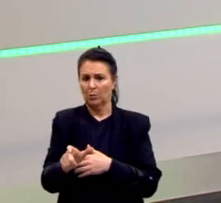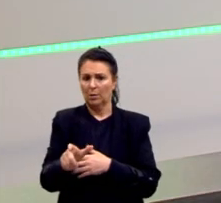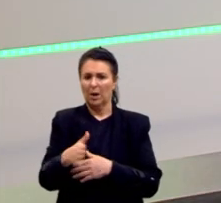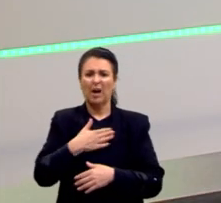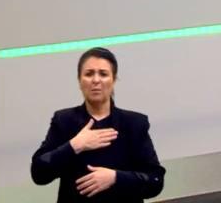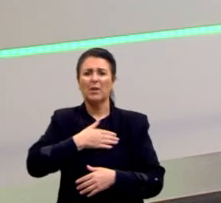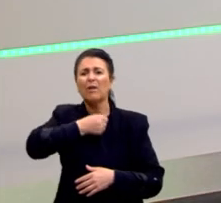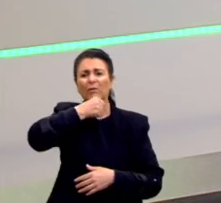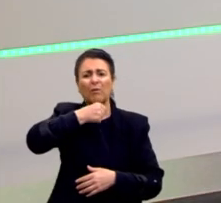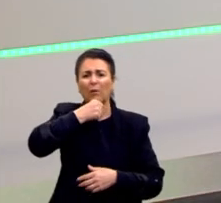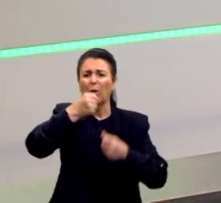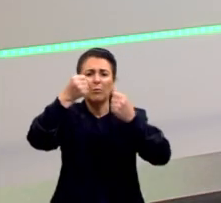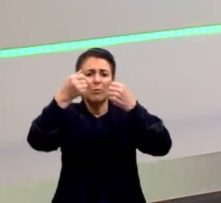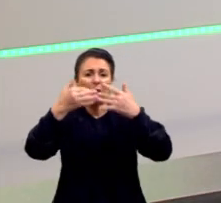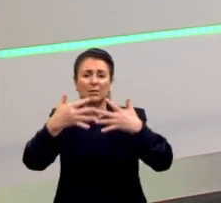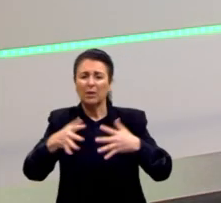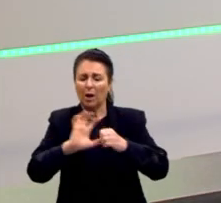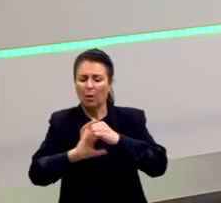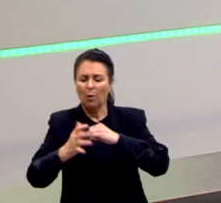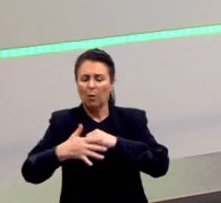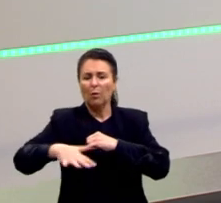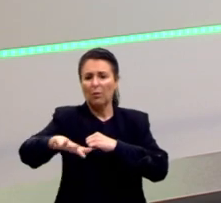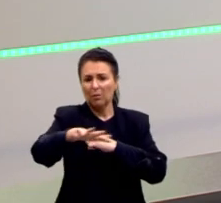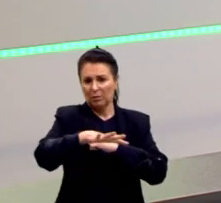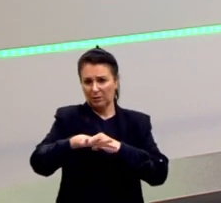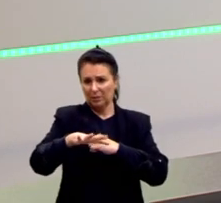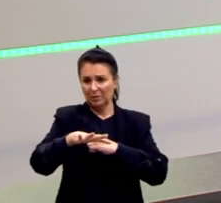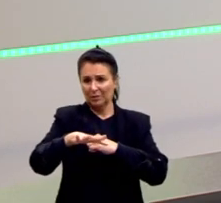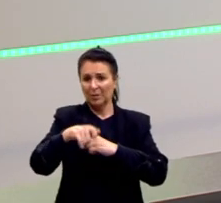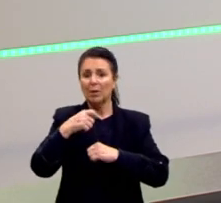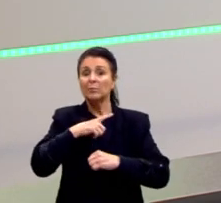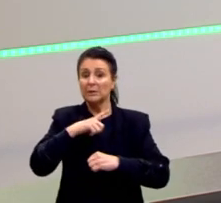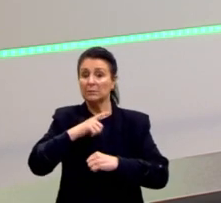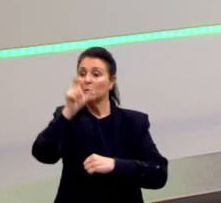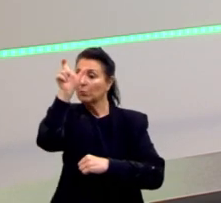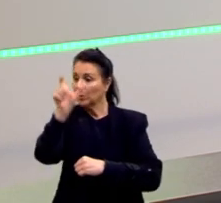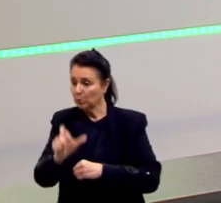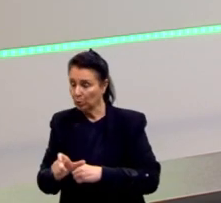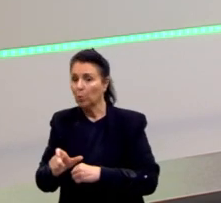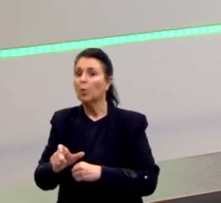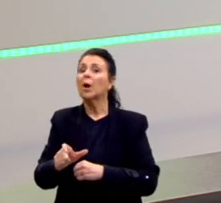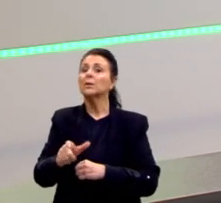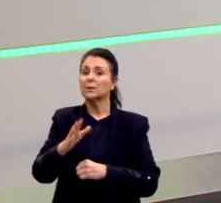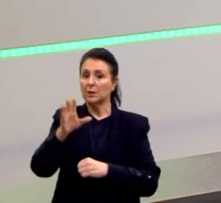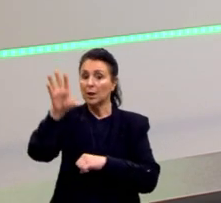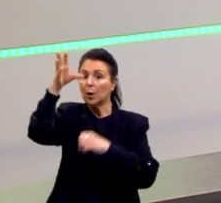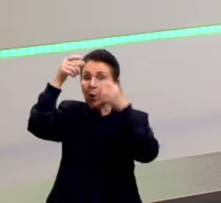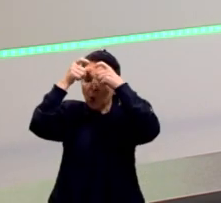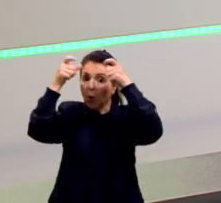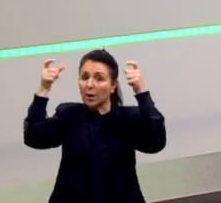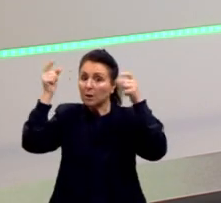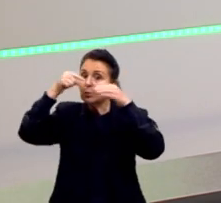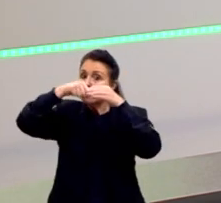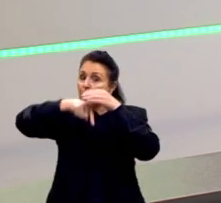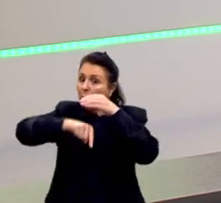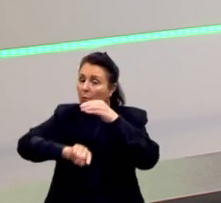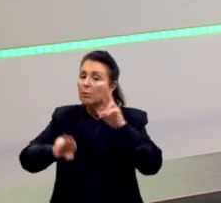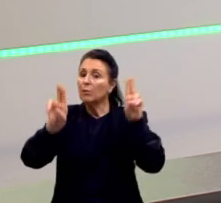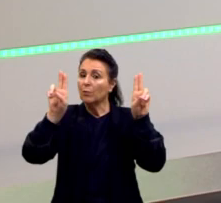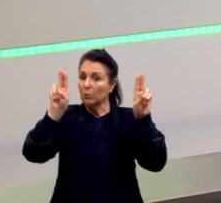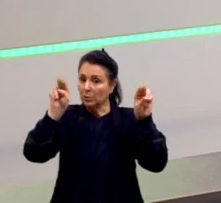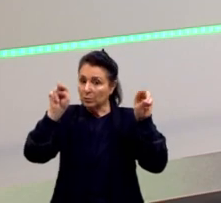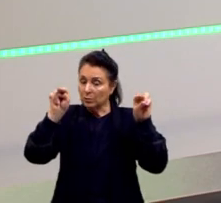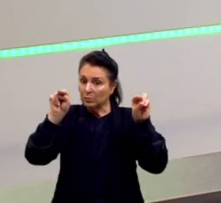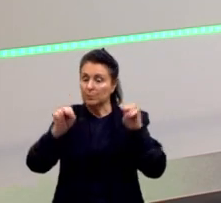vó para falar sobre coronavírus né Não dá eu preciso trazer pessoas que tenham de fato conhecimento sobre isso